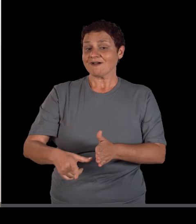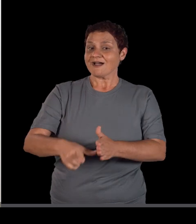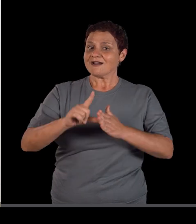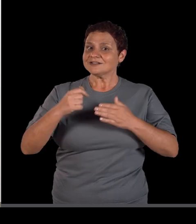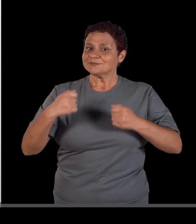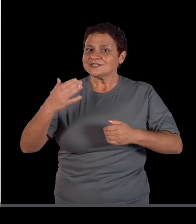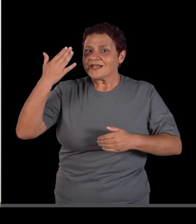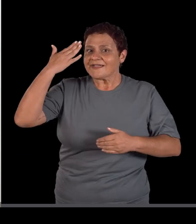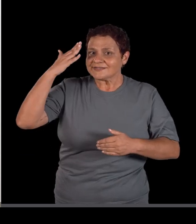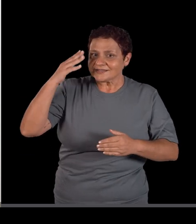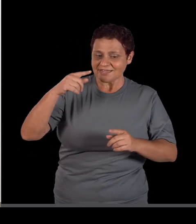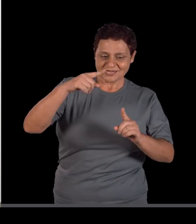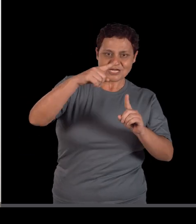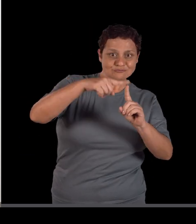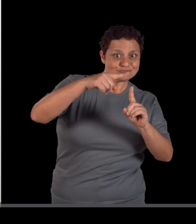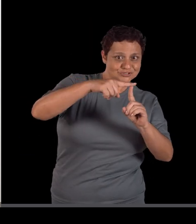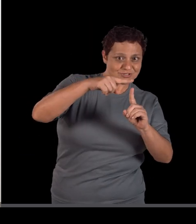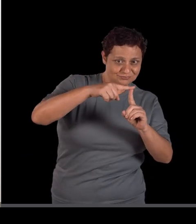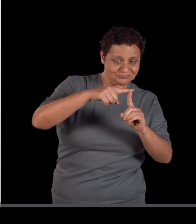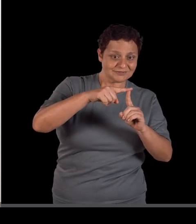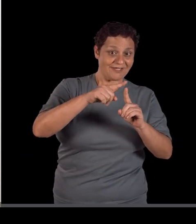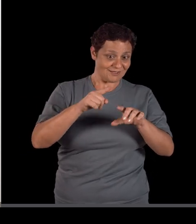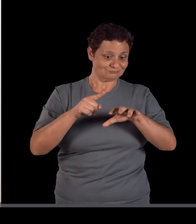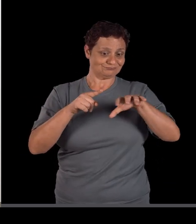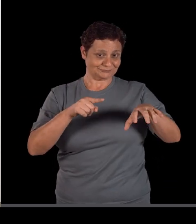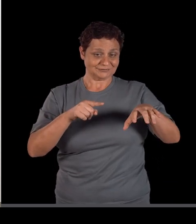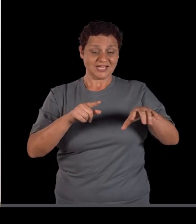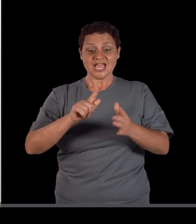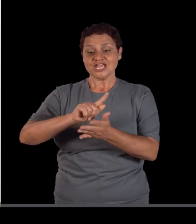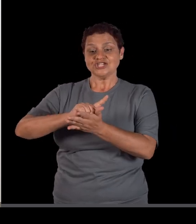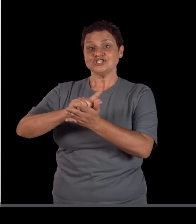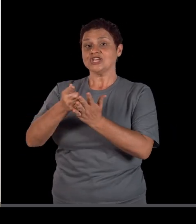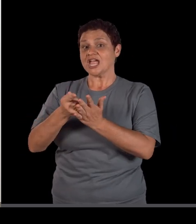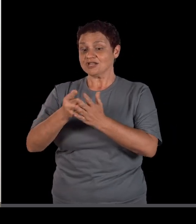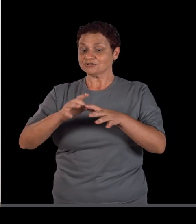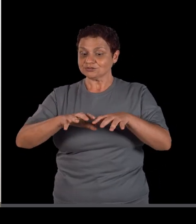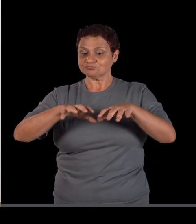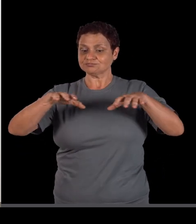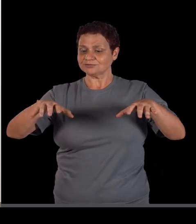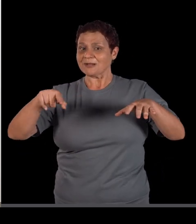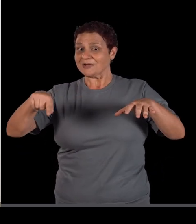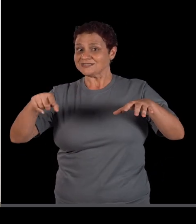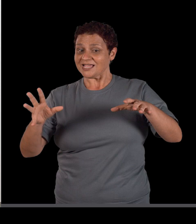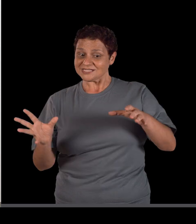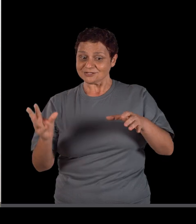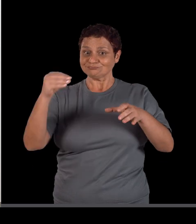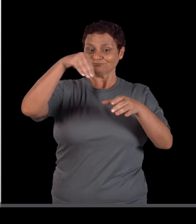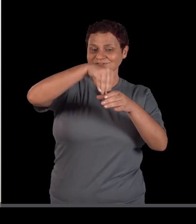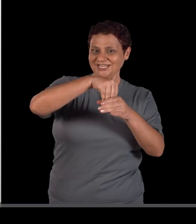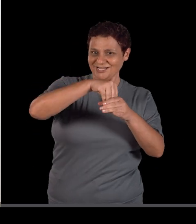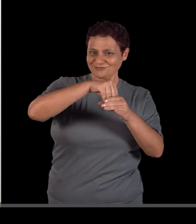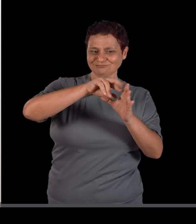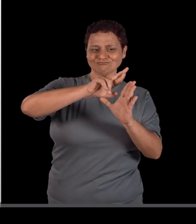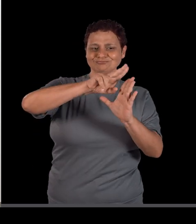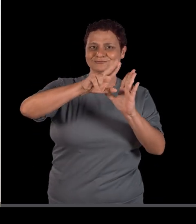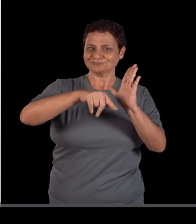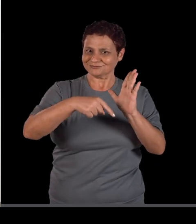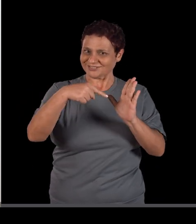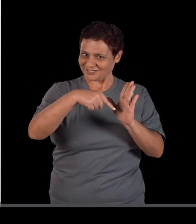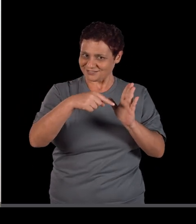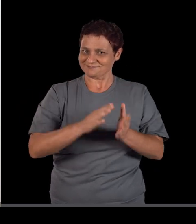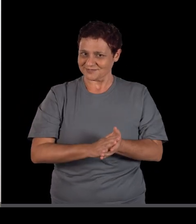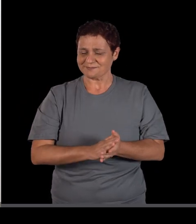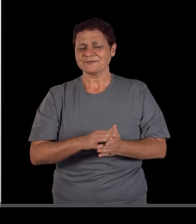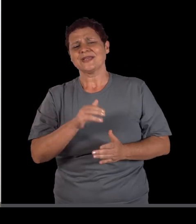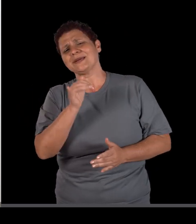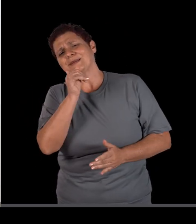que a tipologia textual é uma coisa e os gêneros textuais, eles pertencem às tipologias textuais. É